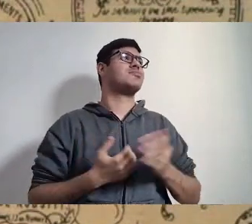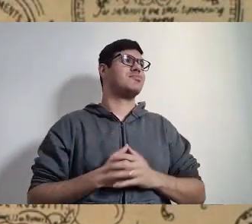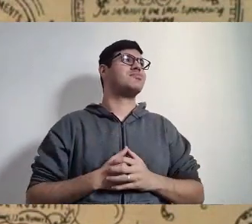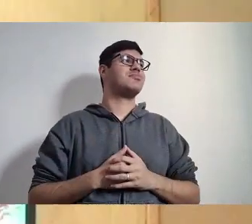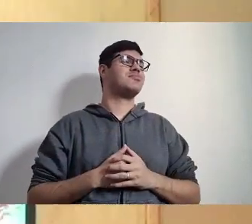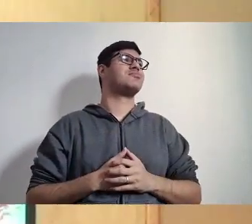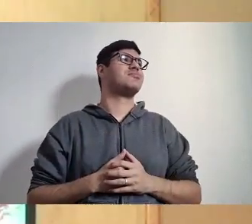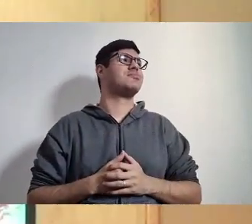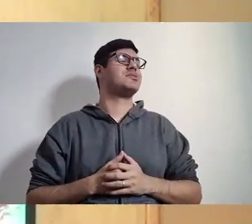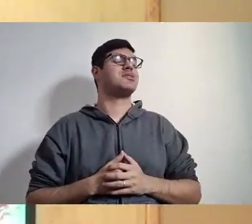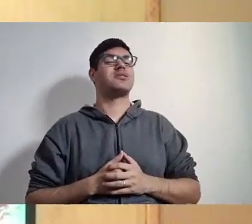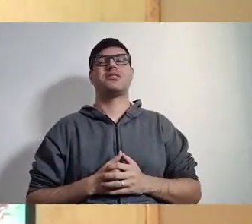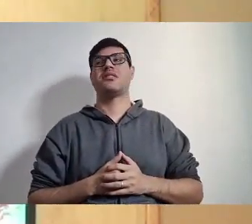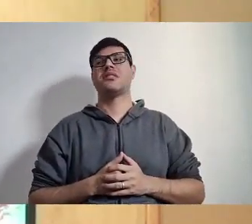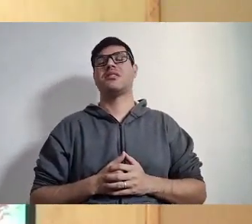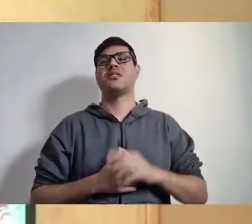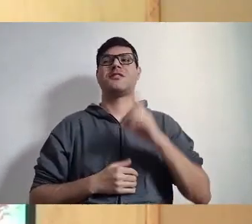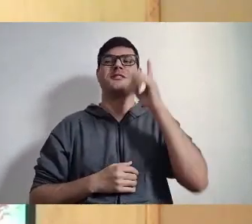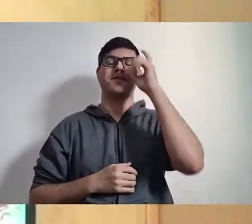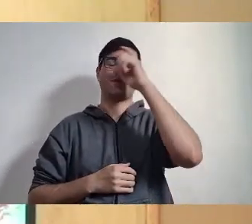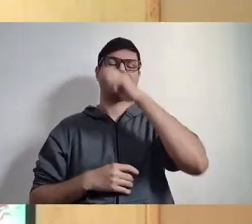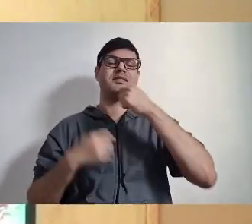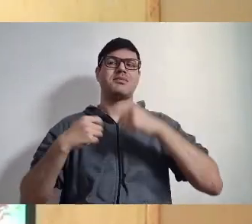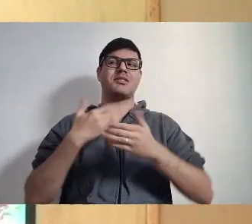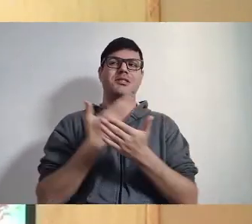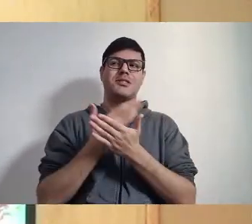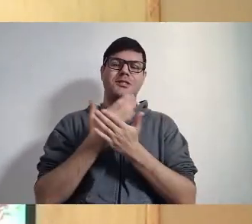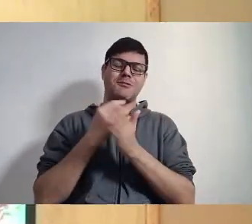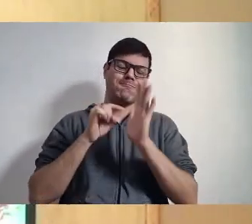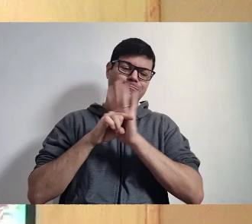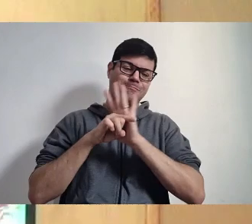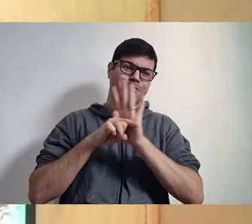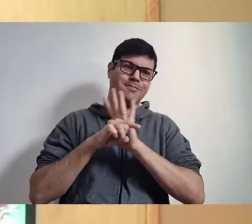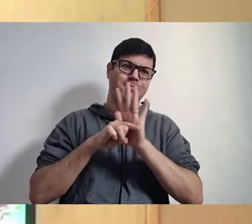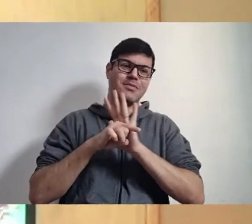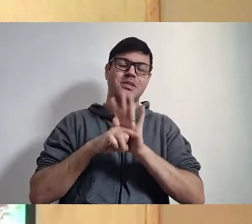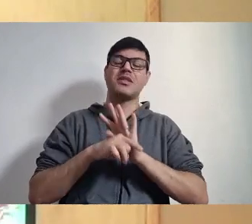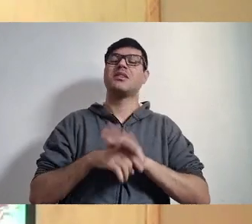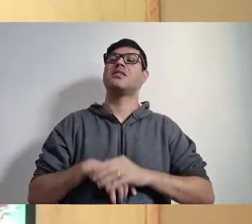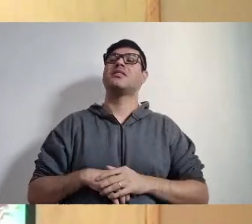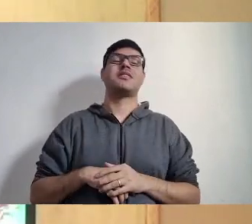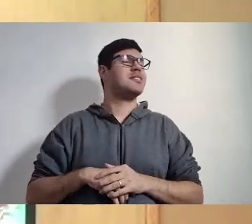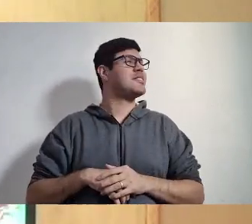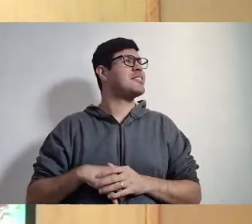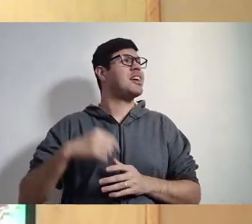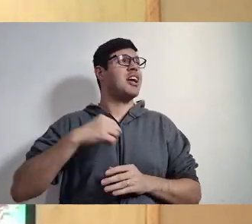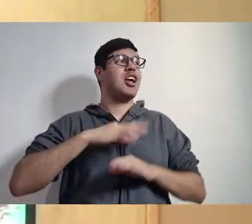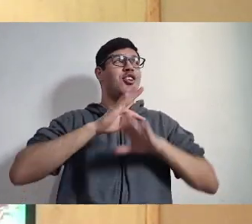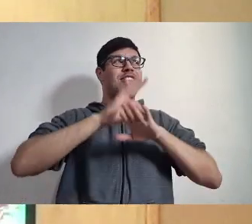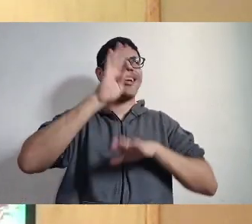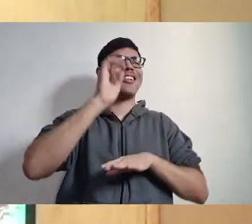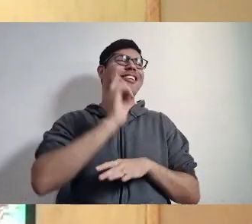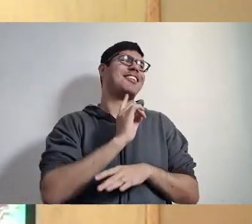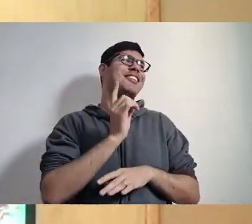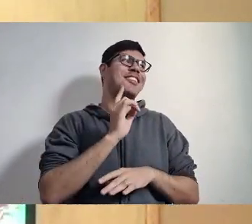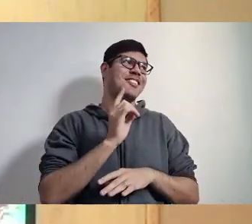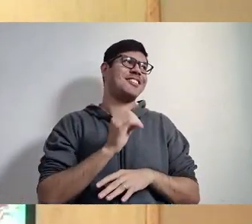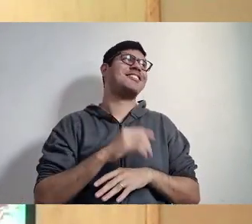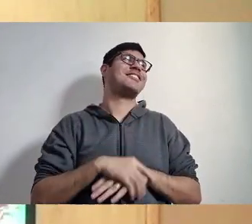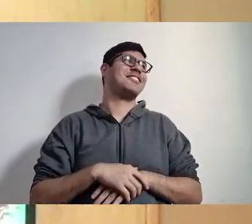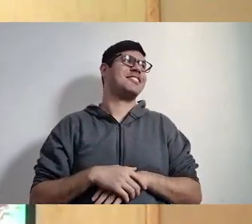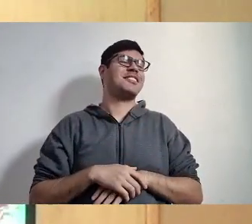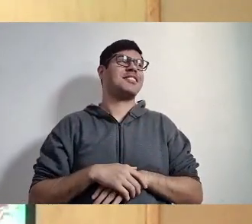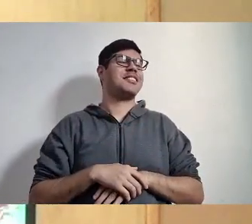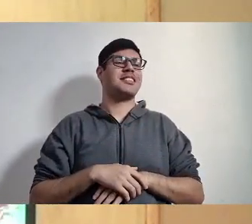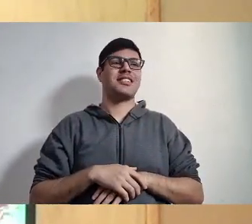É difícil de entender assim, mas tem que fazer um estudo apurado. Porque, Eu não sou técnica, eu não, mas disse pra eu vou você. dar vou fazer uma